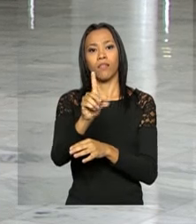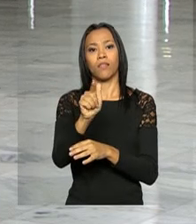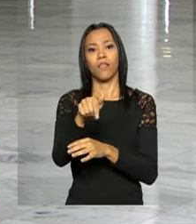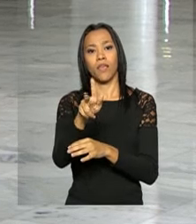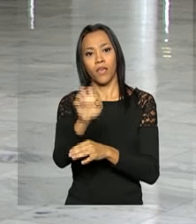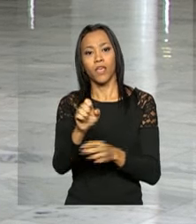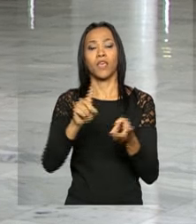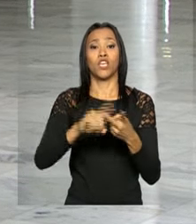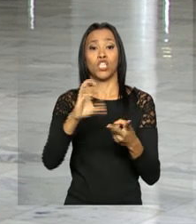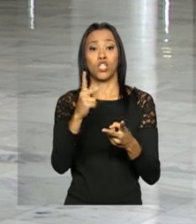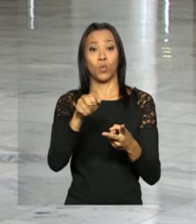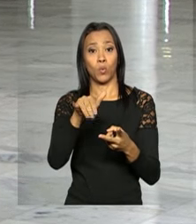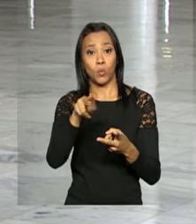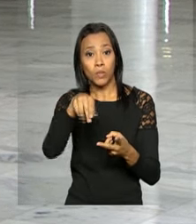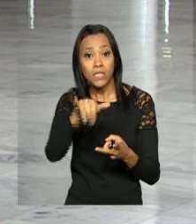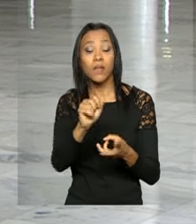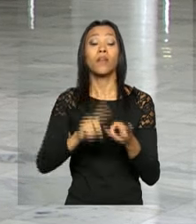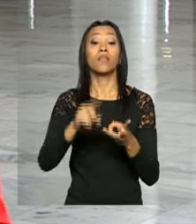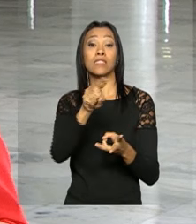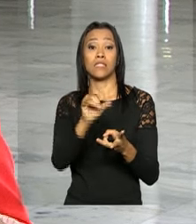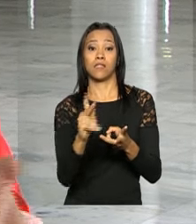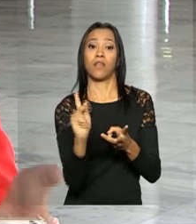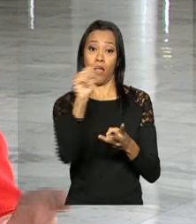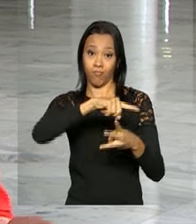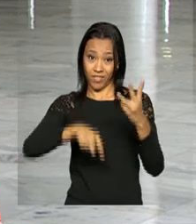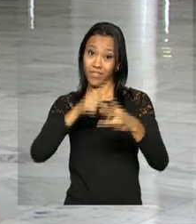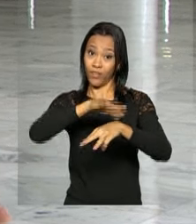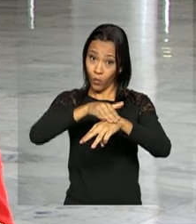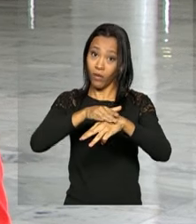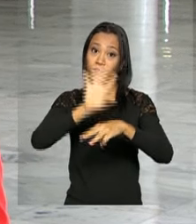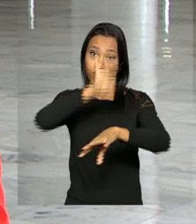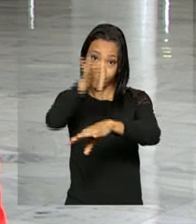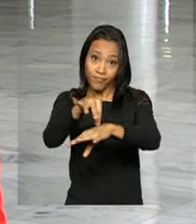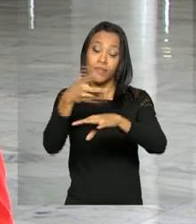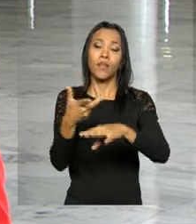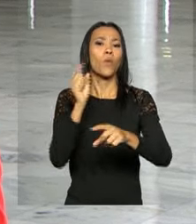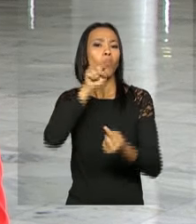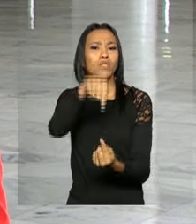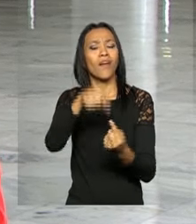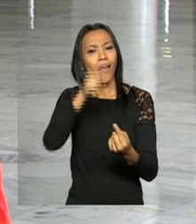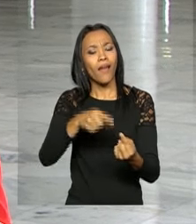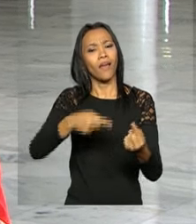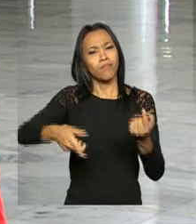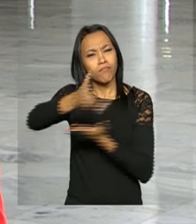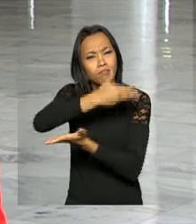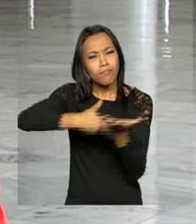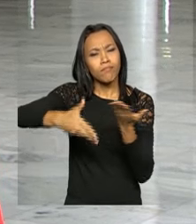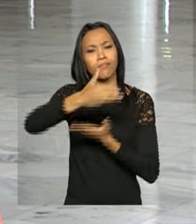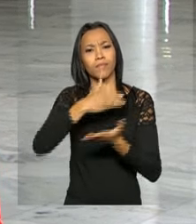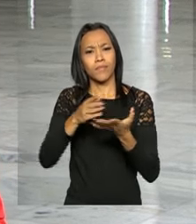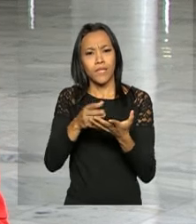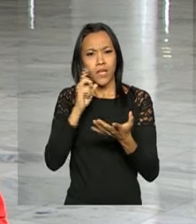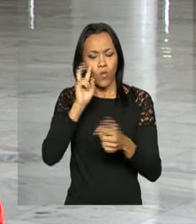Já o Ministério Brasileiro sugere que os países eh criem uma rede conjunta de monitoramento a